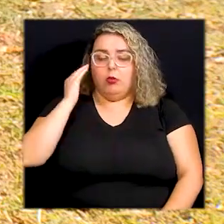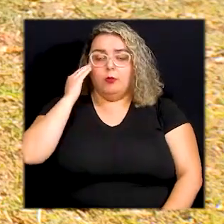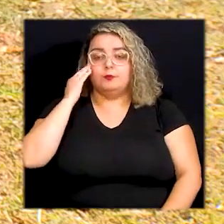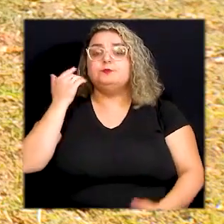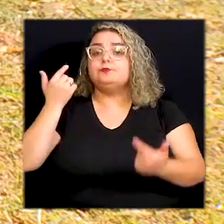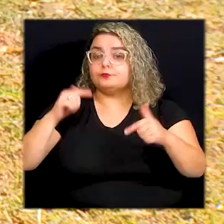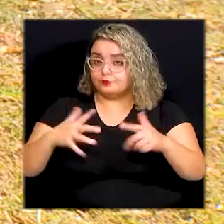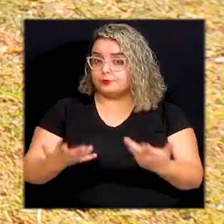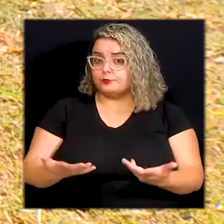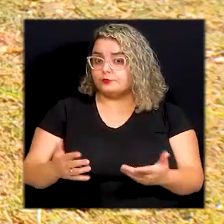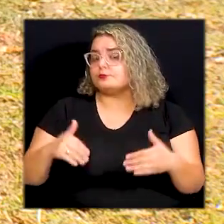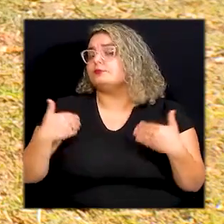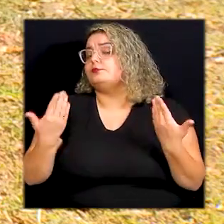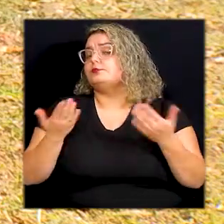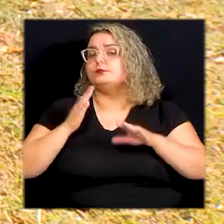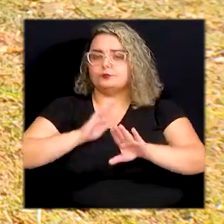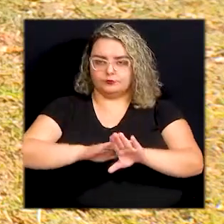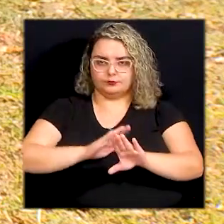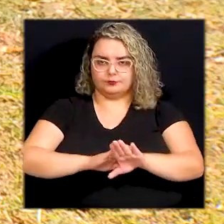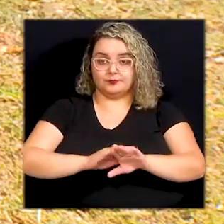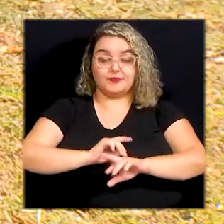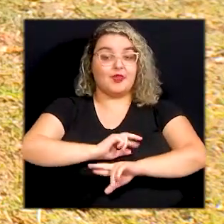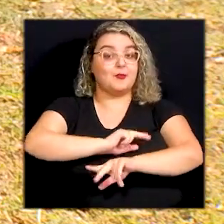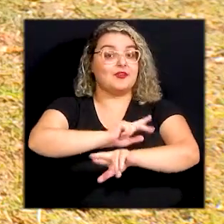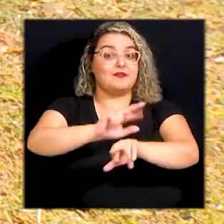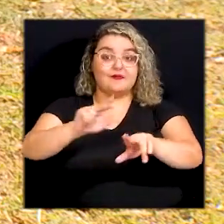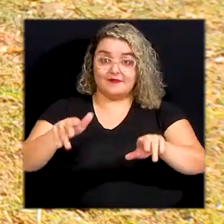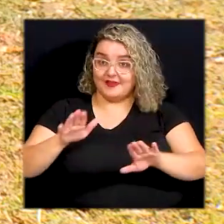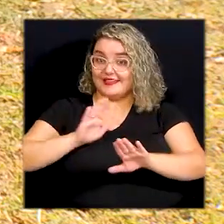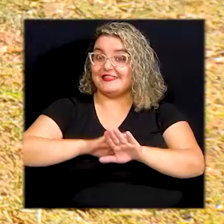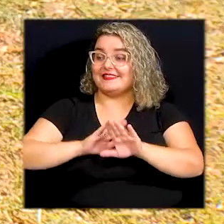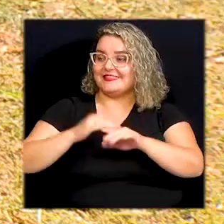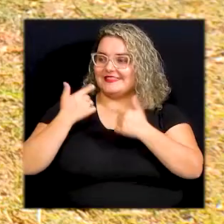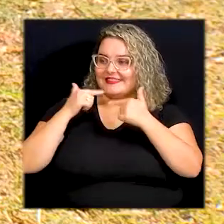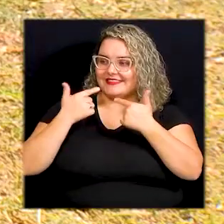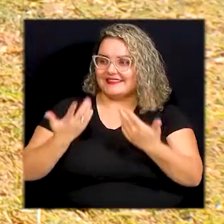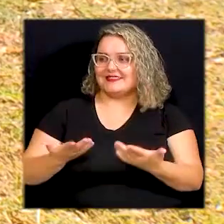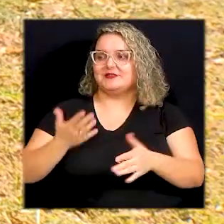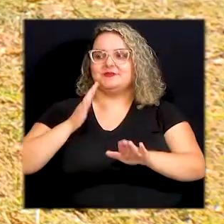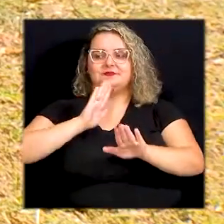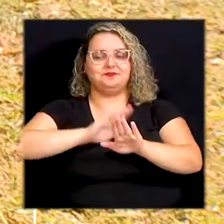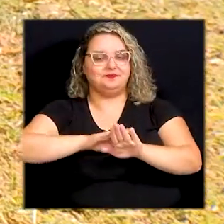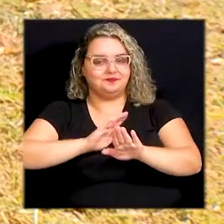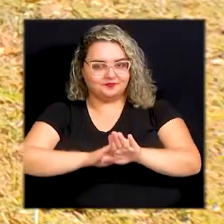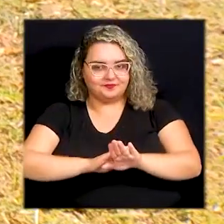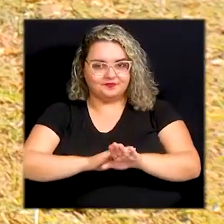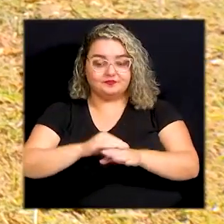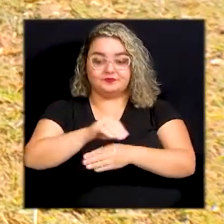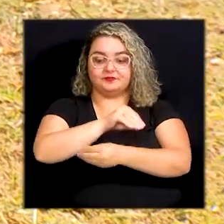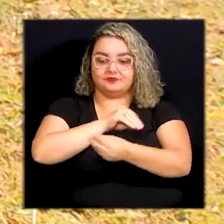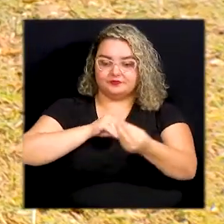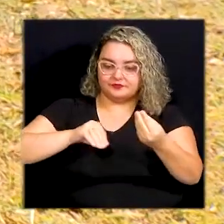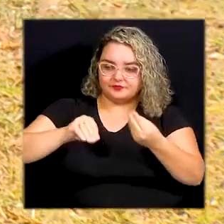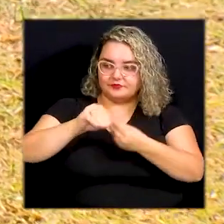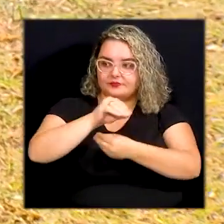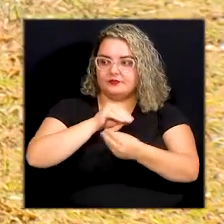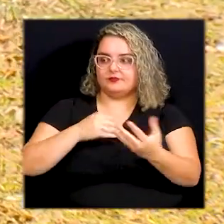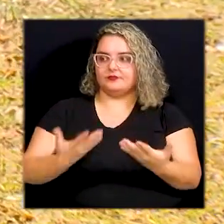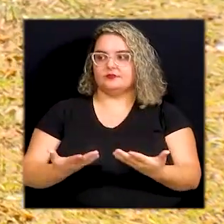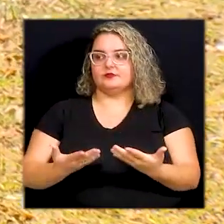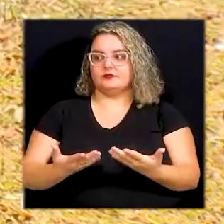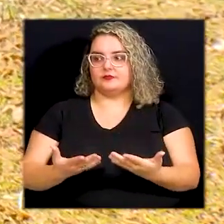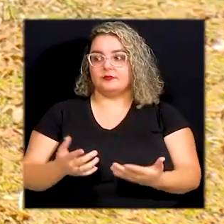vai ser um espaço para quais atividades? Para muitas atividades, para atividades que